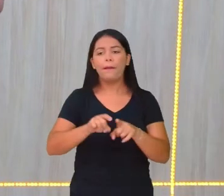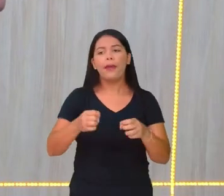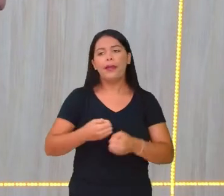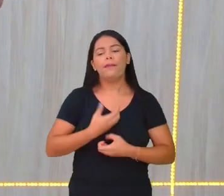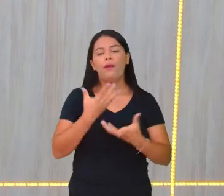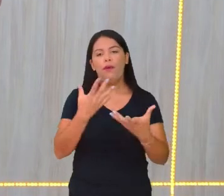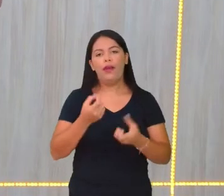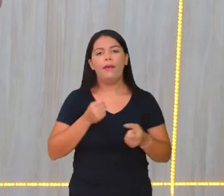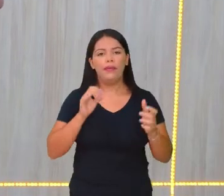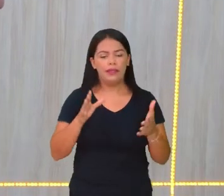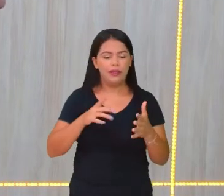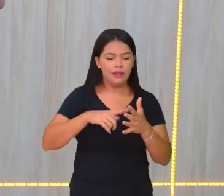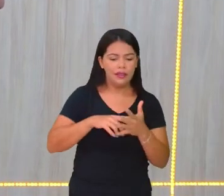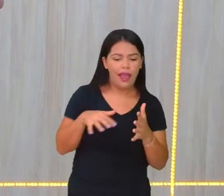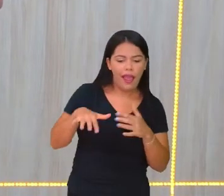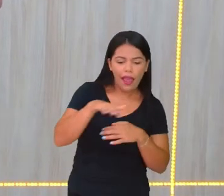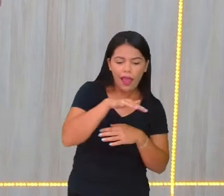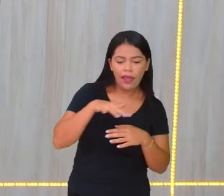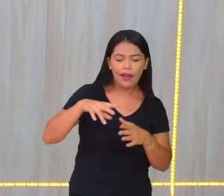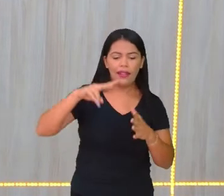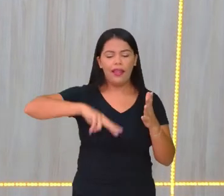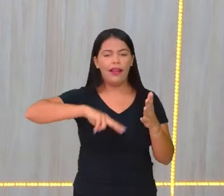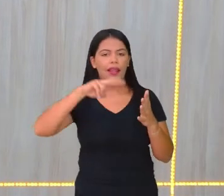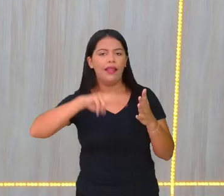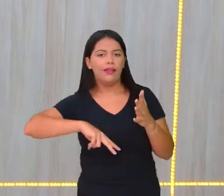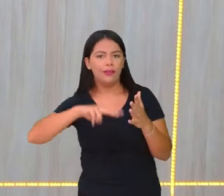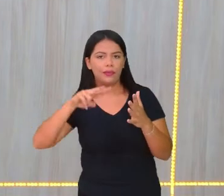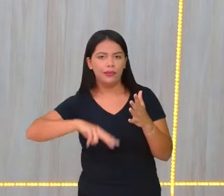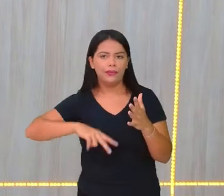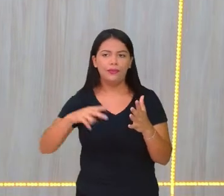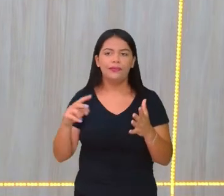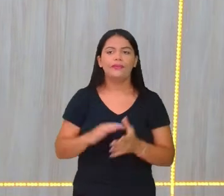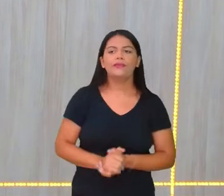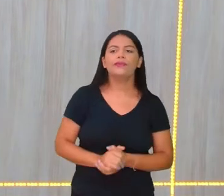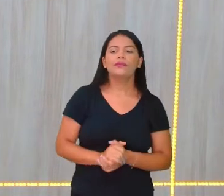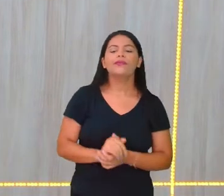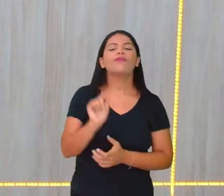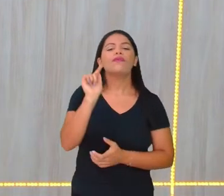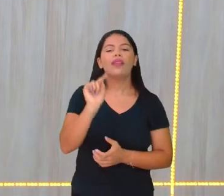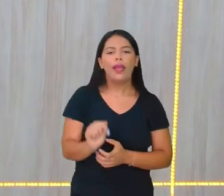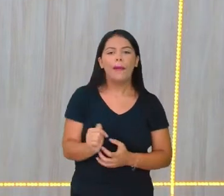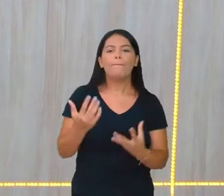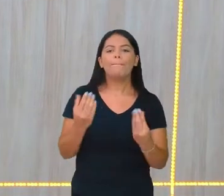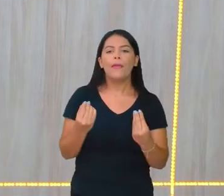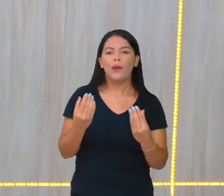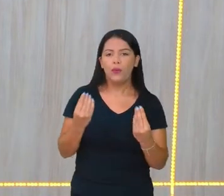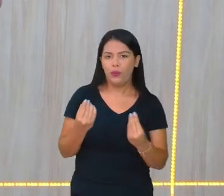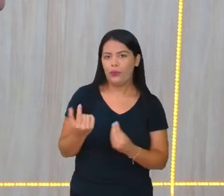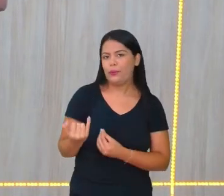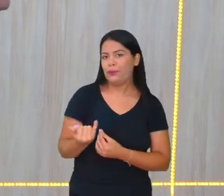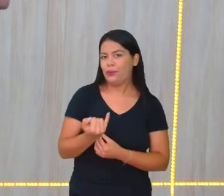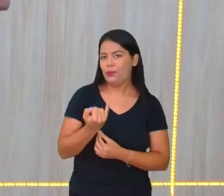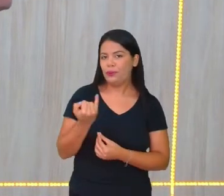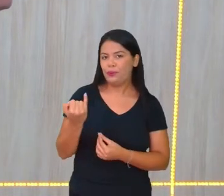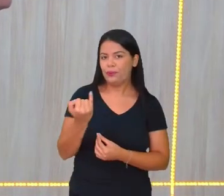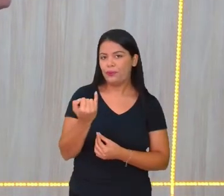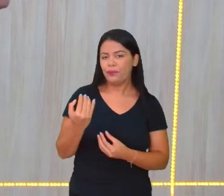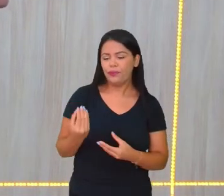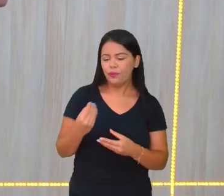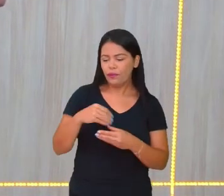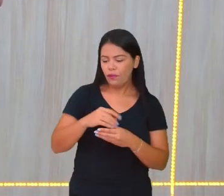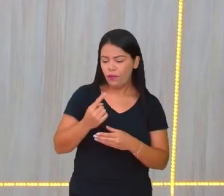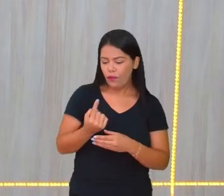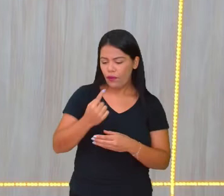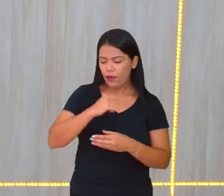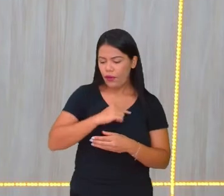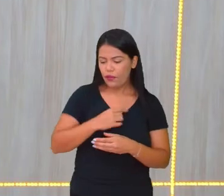é, esse eixo temático, é a leitura. Então, a leitura, ela é muito essencial na nossa vida.